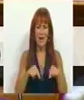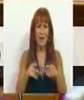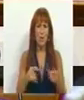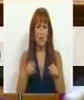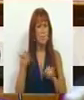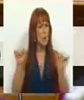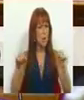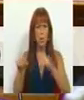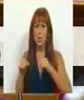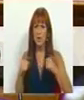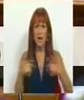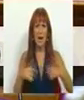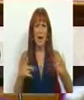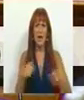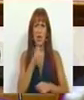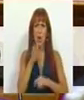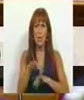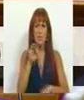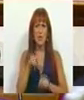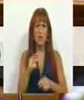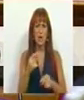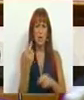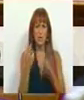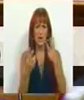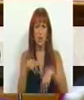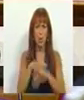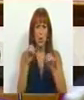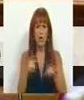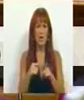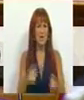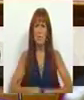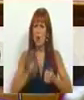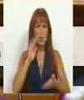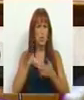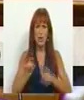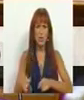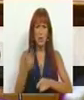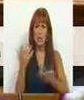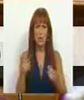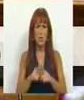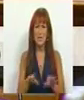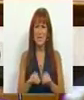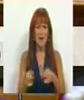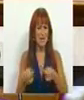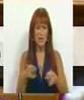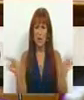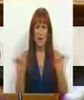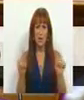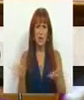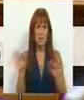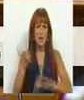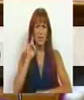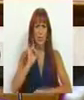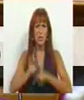hoje consensual que esta opção por três unidades hospitalares não foi a melhor solução, nem em termos de gestão, nem, o que é